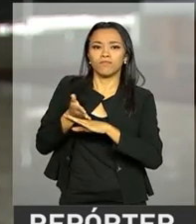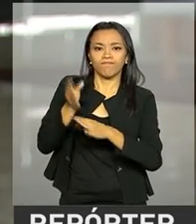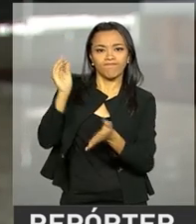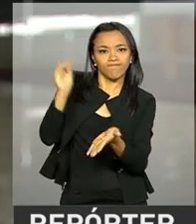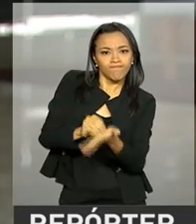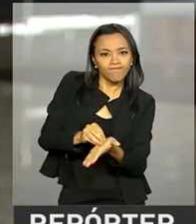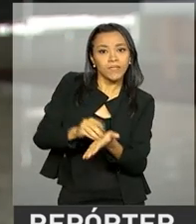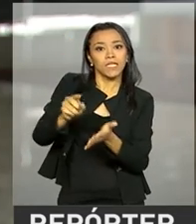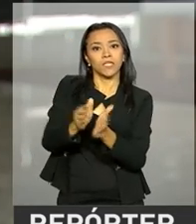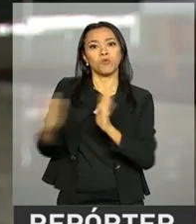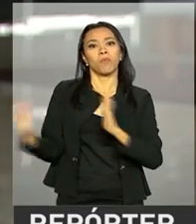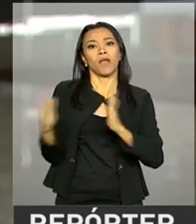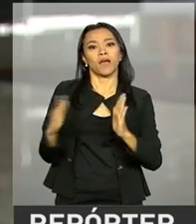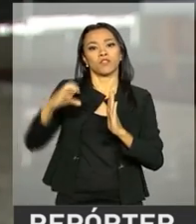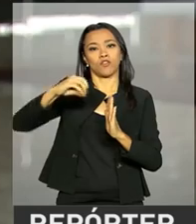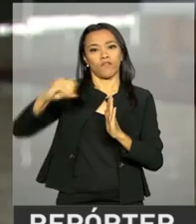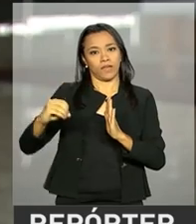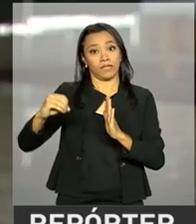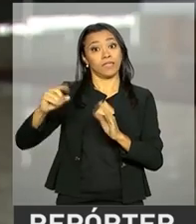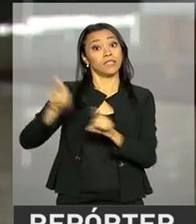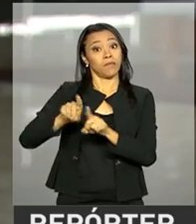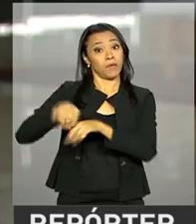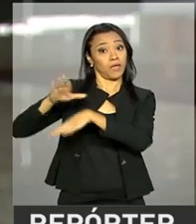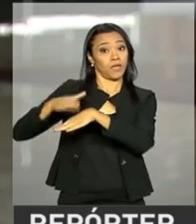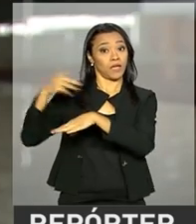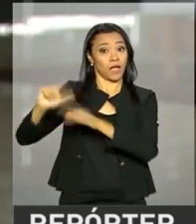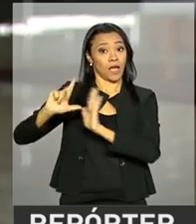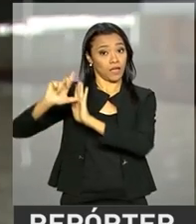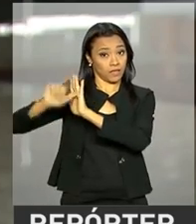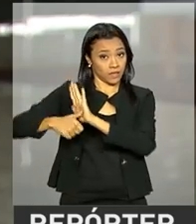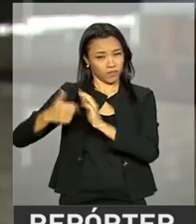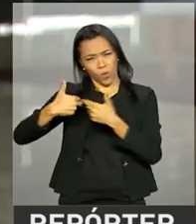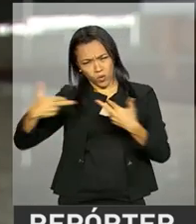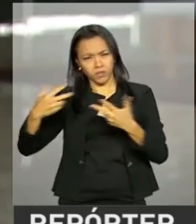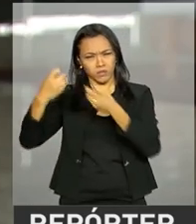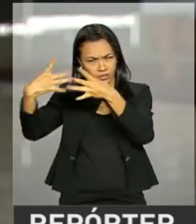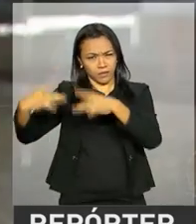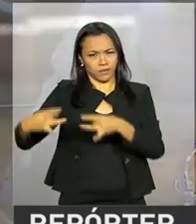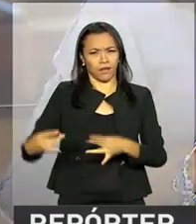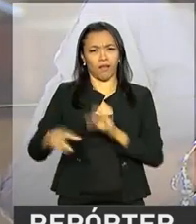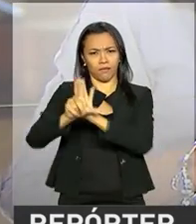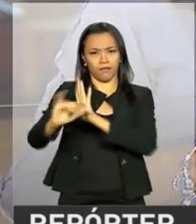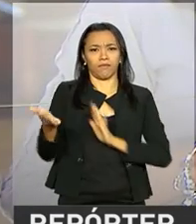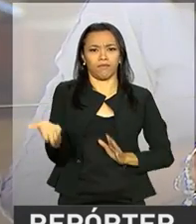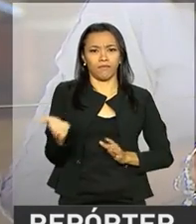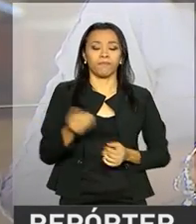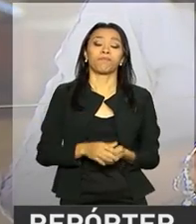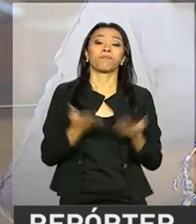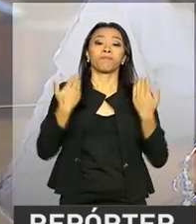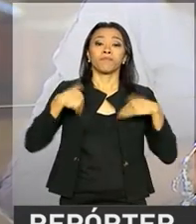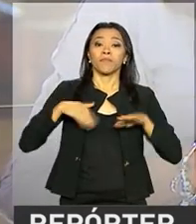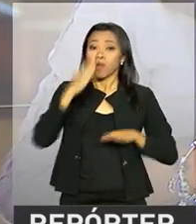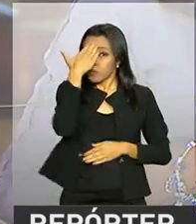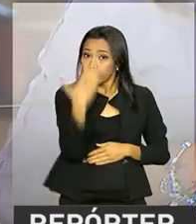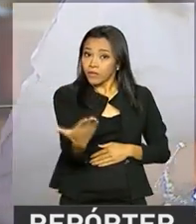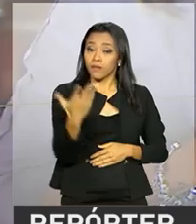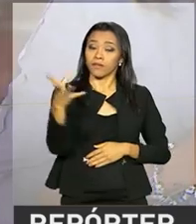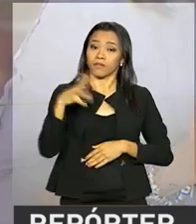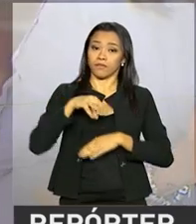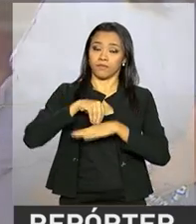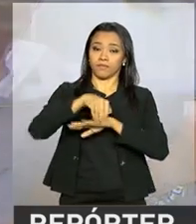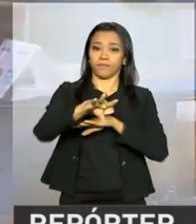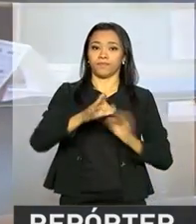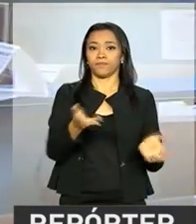única exceção é para o atraso por parte do próprio solicitante Leandro é com você obrigado thí pelas suas informações a